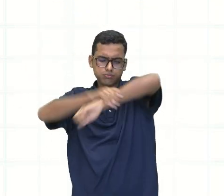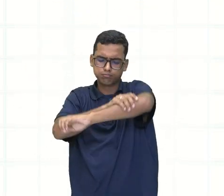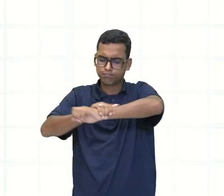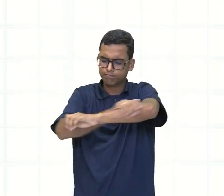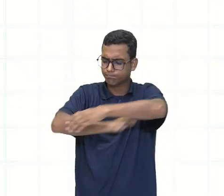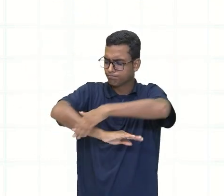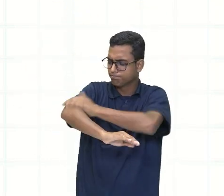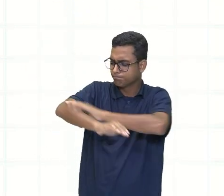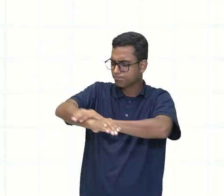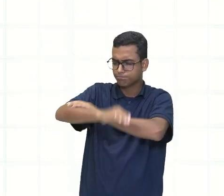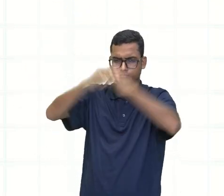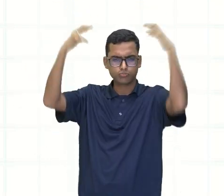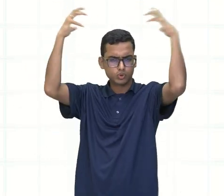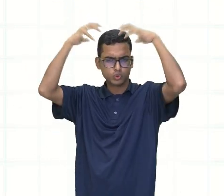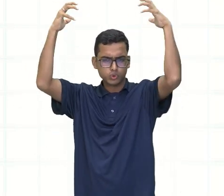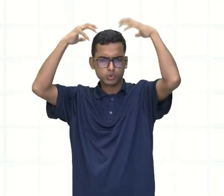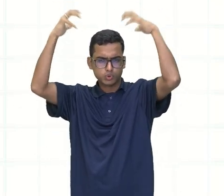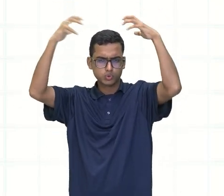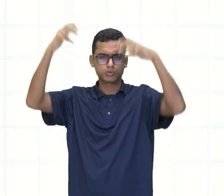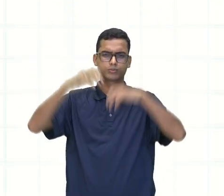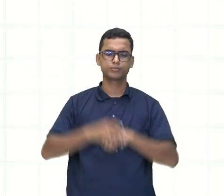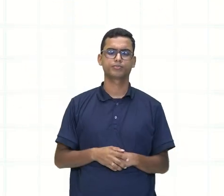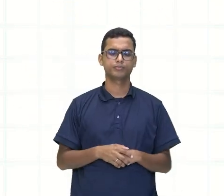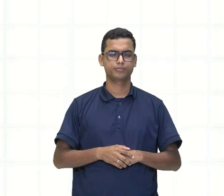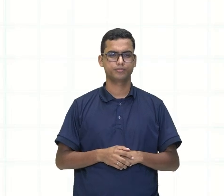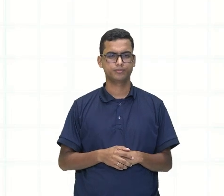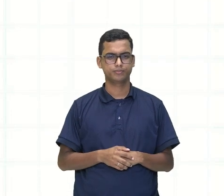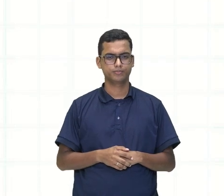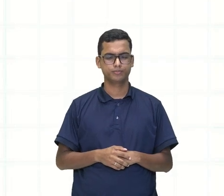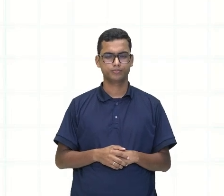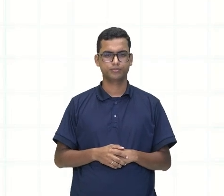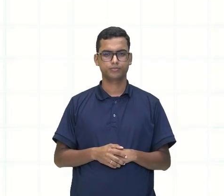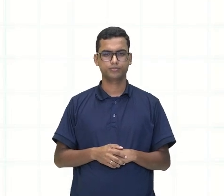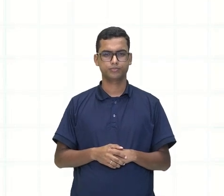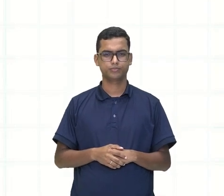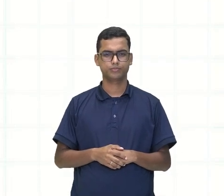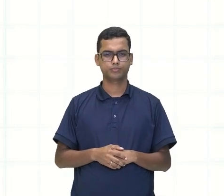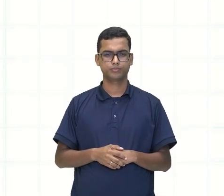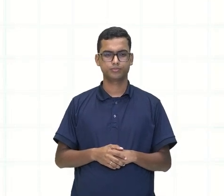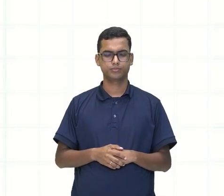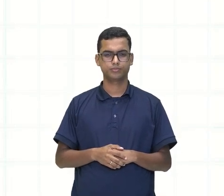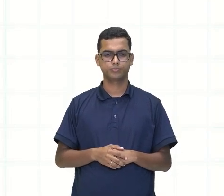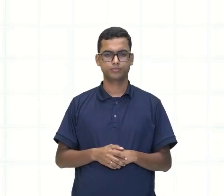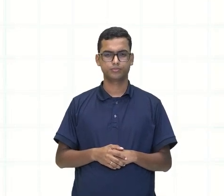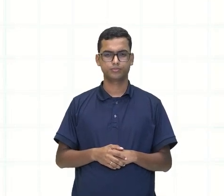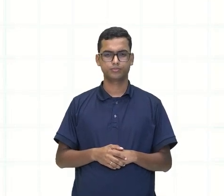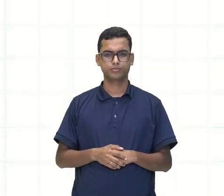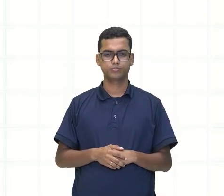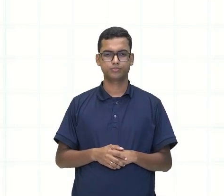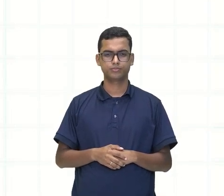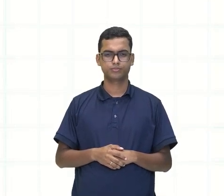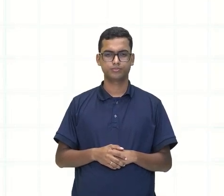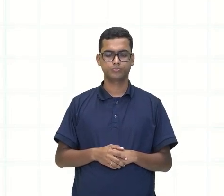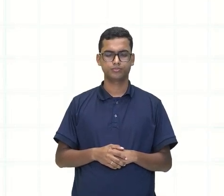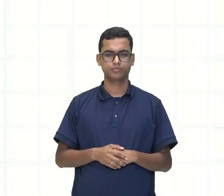né? E aí tinha uma outra também ocorrendo, ok? She took a